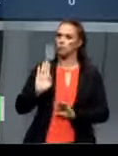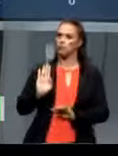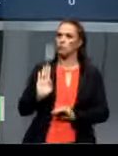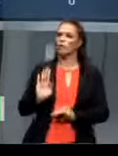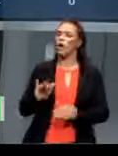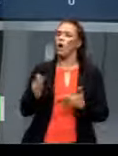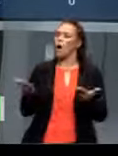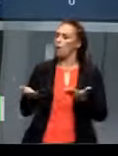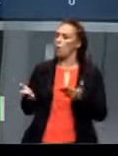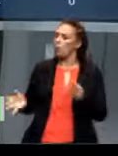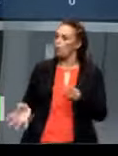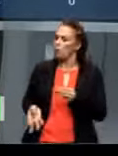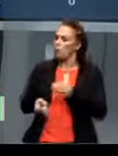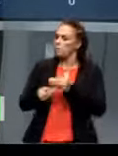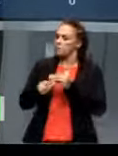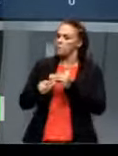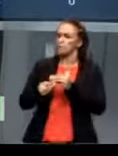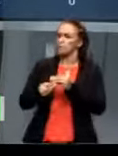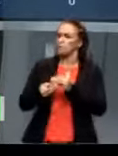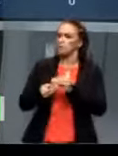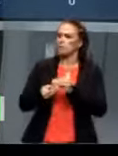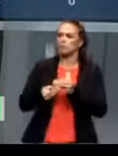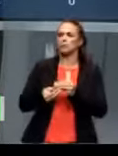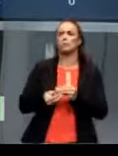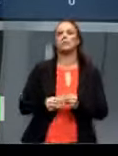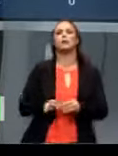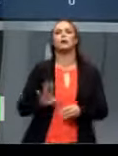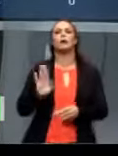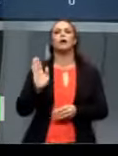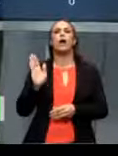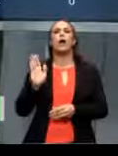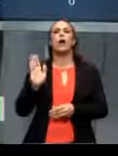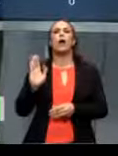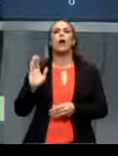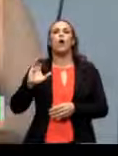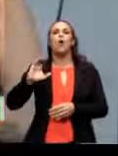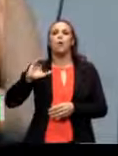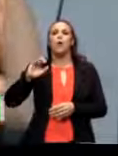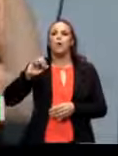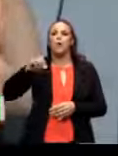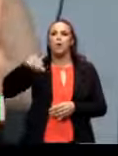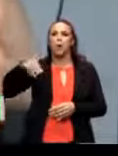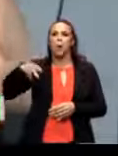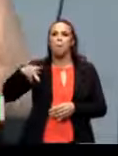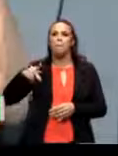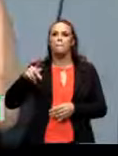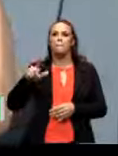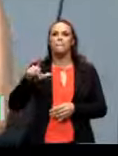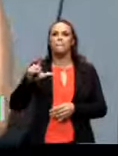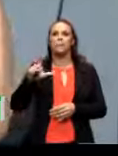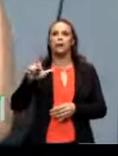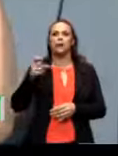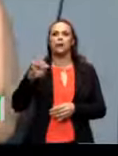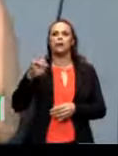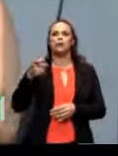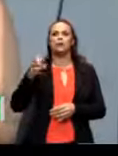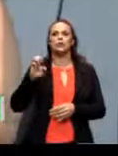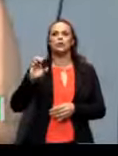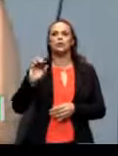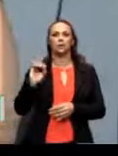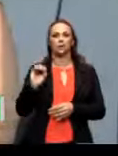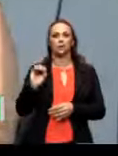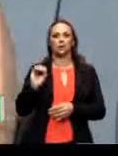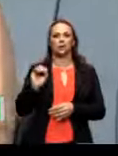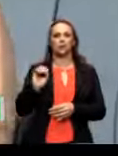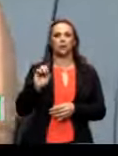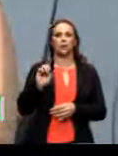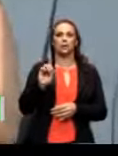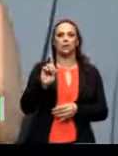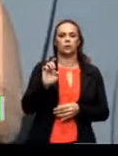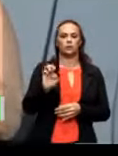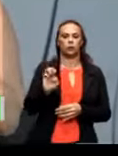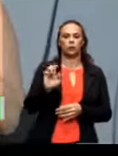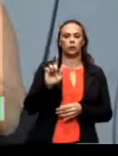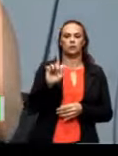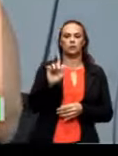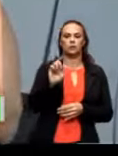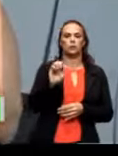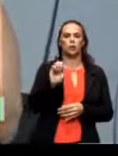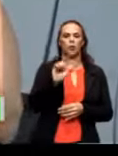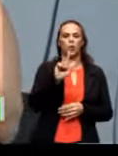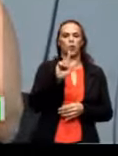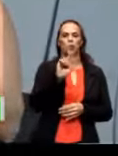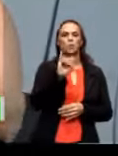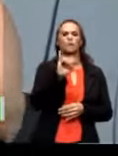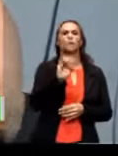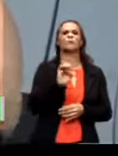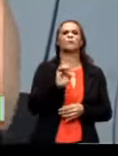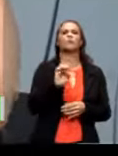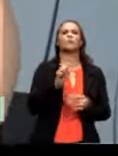é, então, essa função mesma do complexo de Golgi? Ah, ok. O complexo de Golgi é uma organela